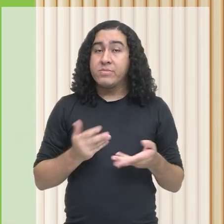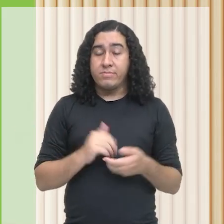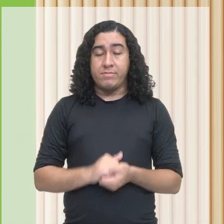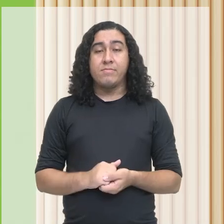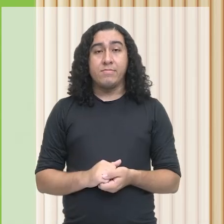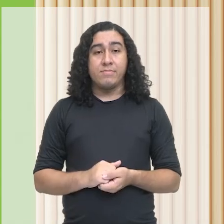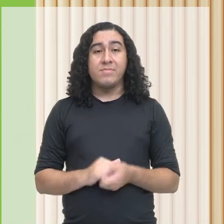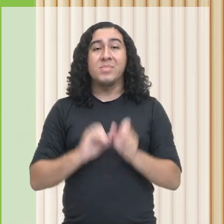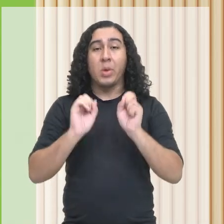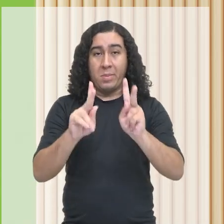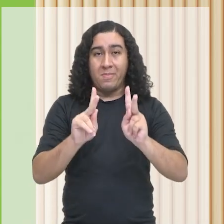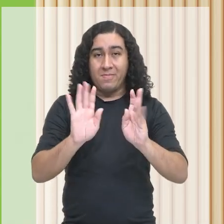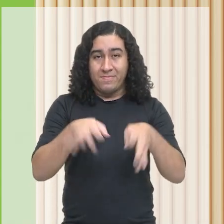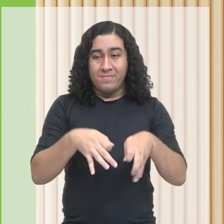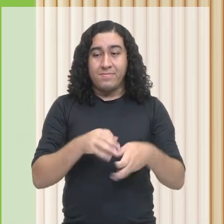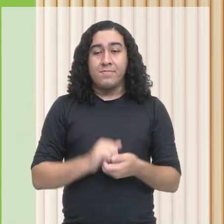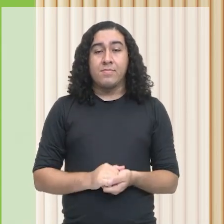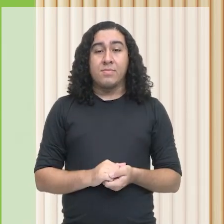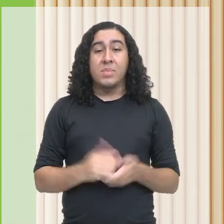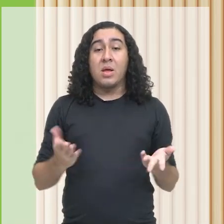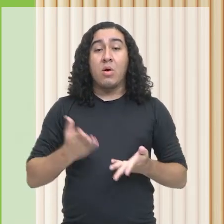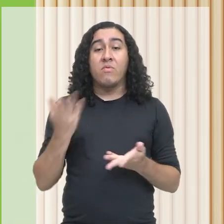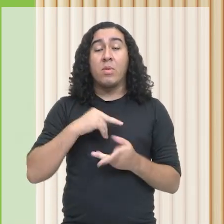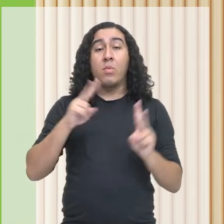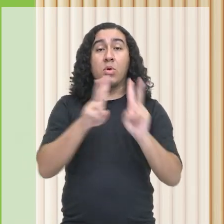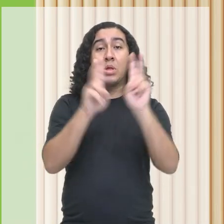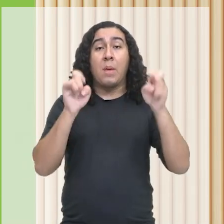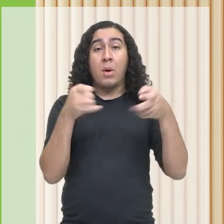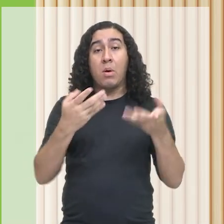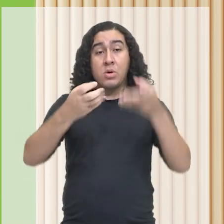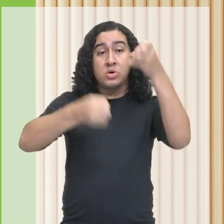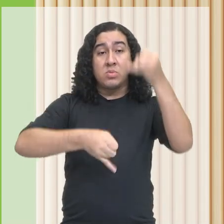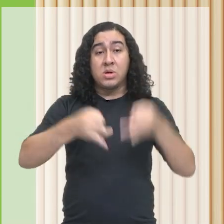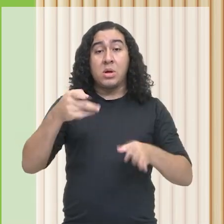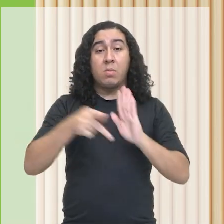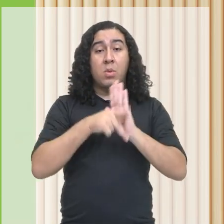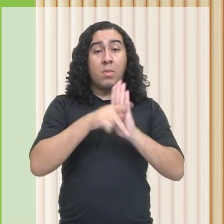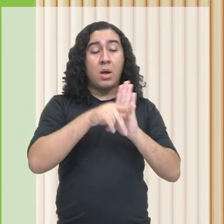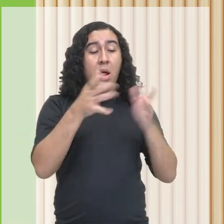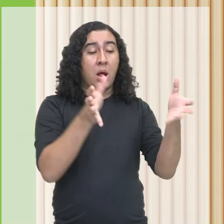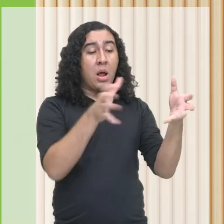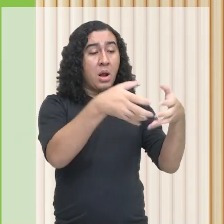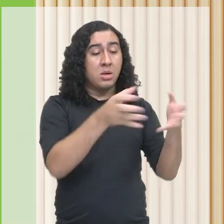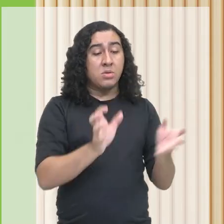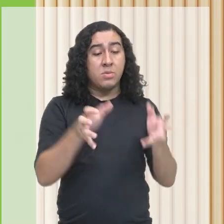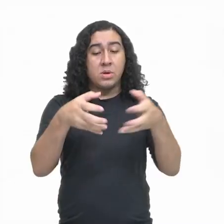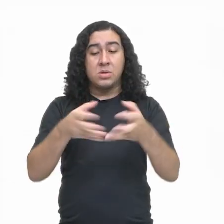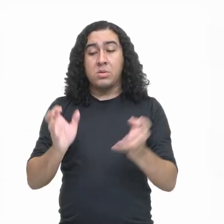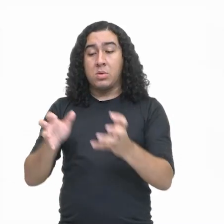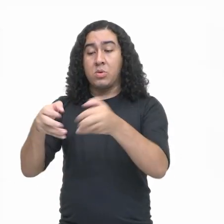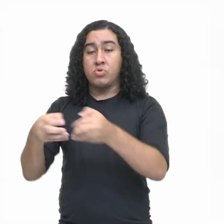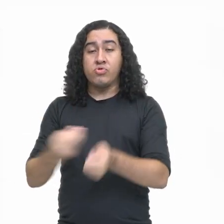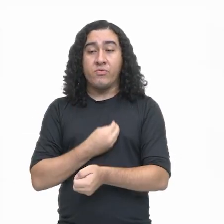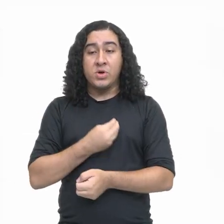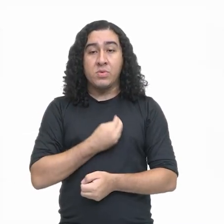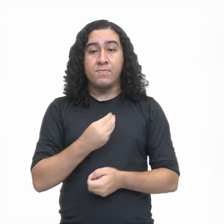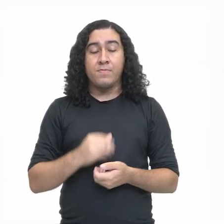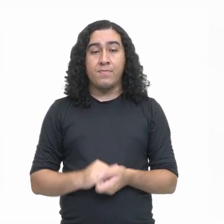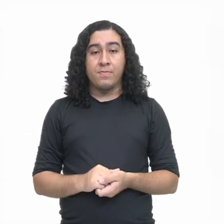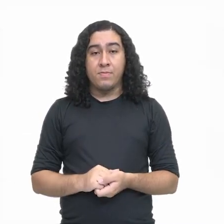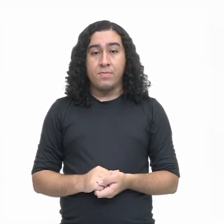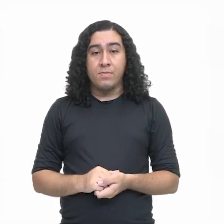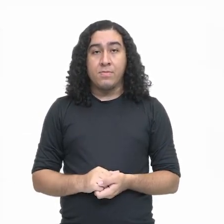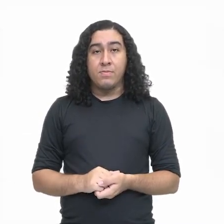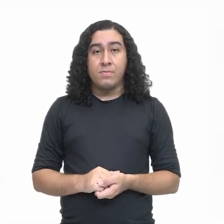agora, certo? Vamos então agora falar um pouquinho sobre a classificação dos seres vivos. Então nós